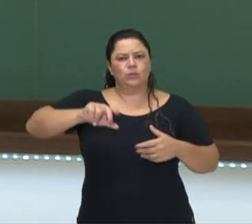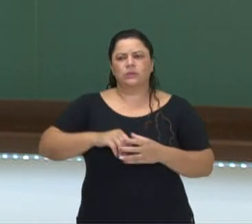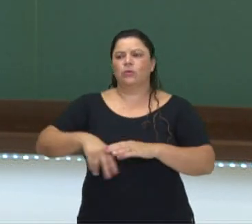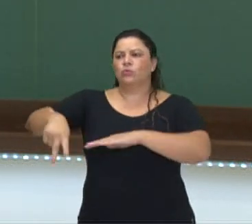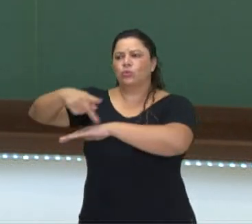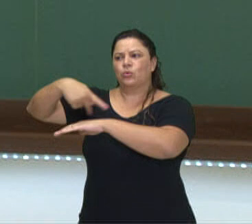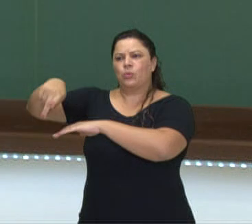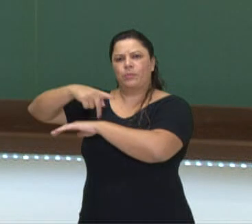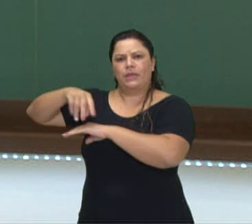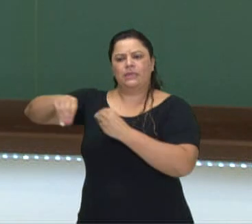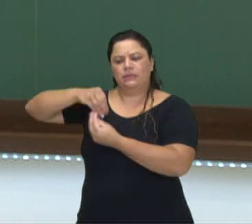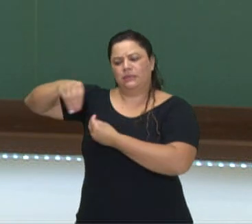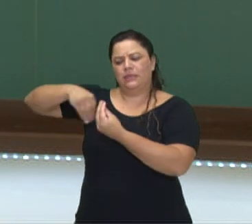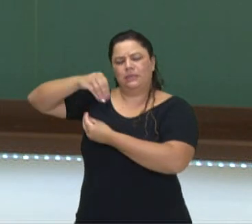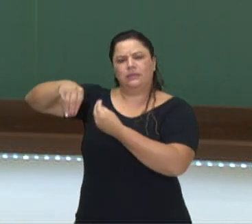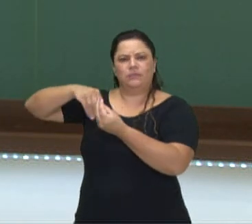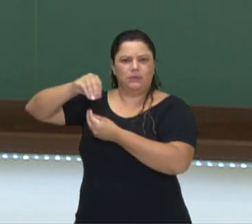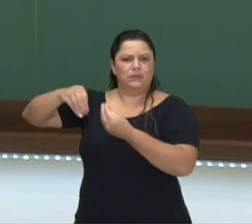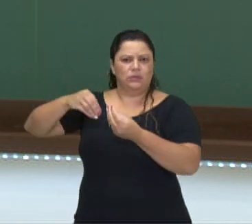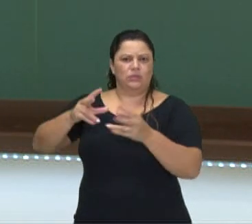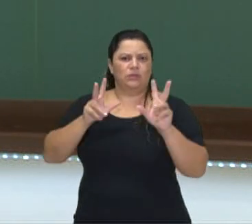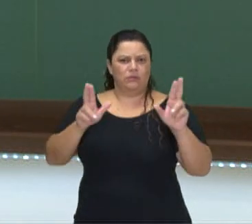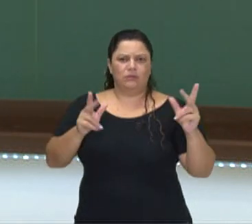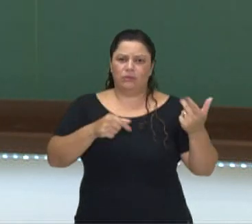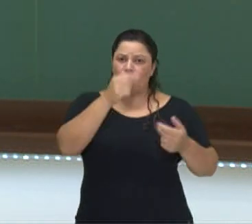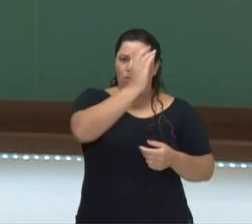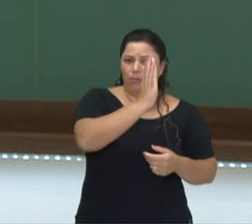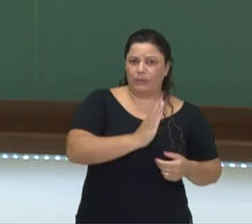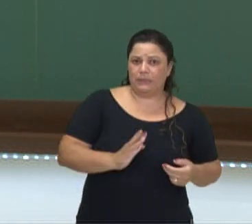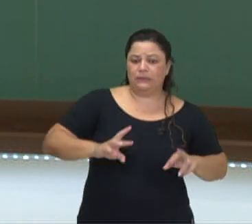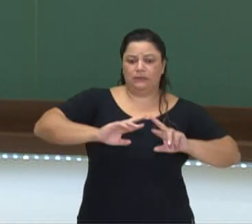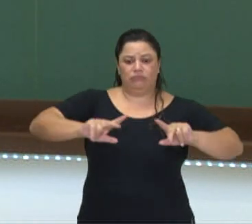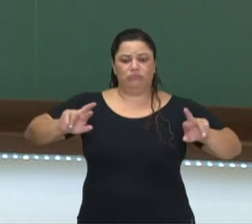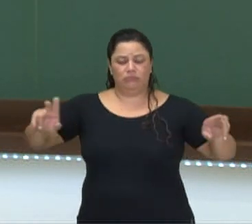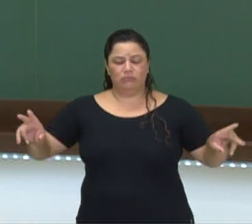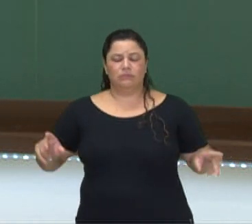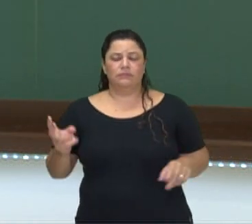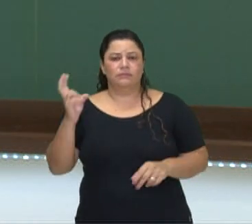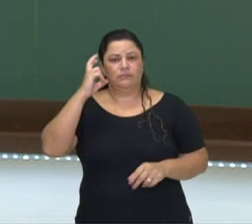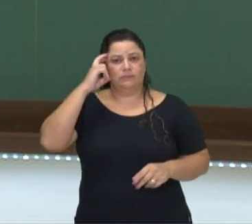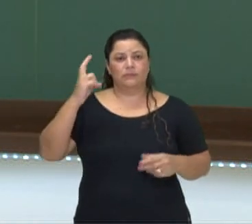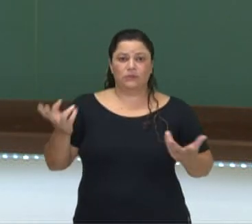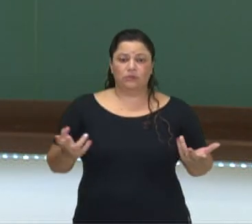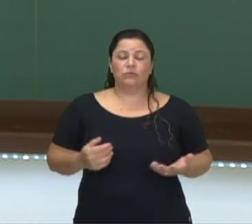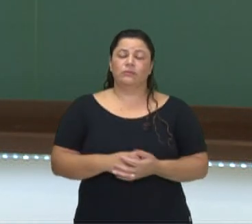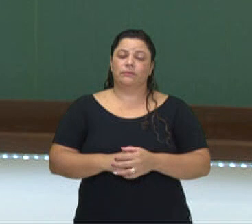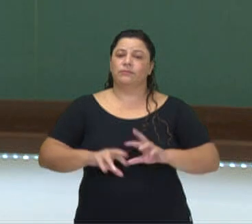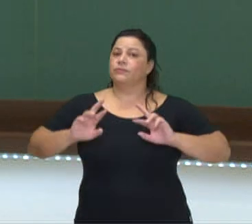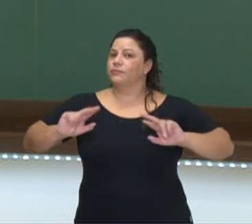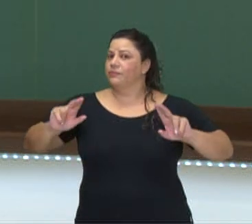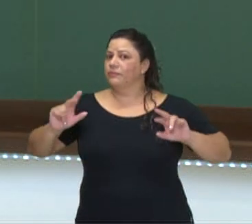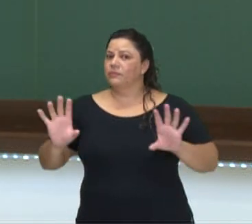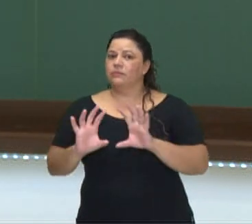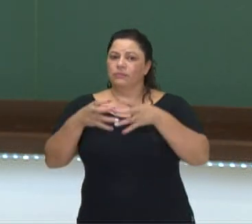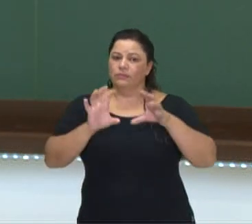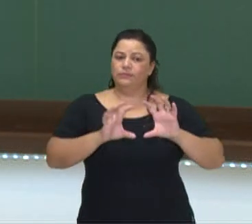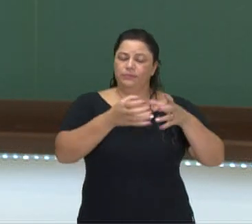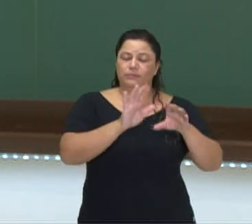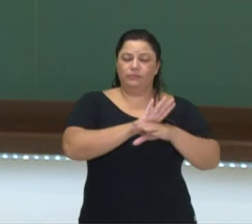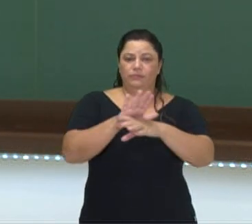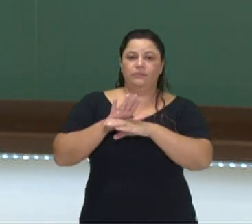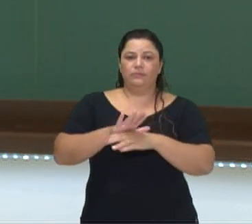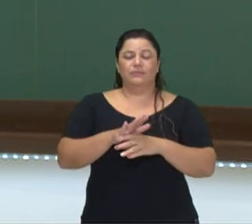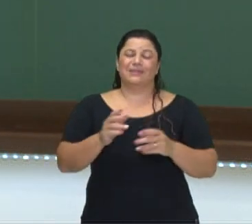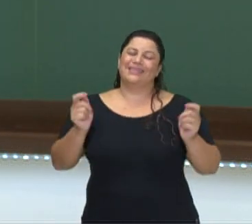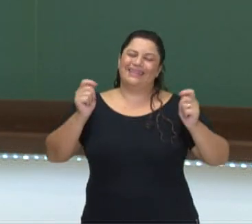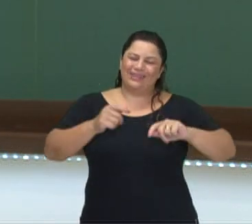essa miscigenação elevada e, portanto, essa diversidade cultural também. Diferentes grupos que contribuíram de forma muito